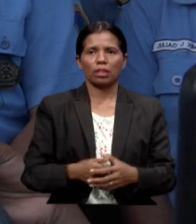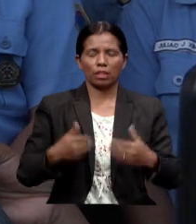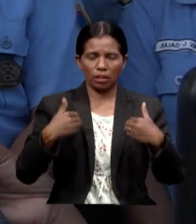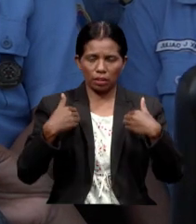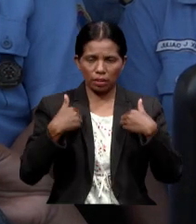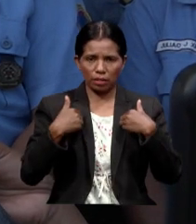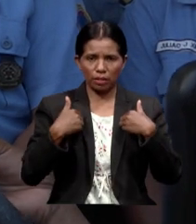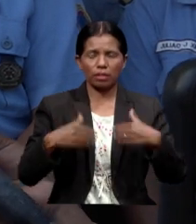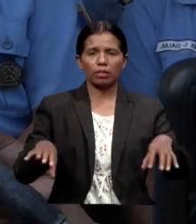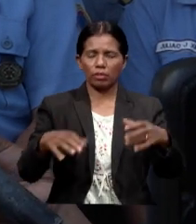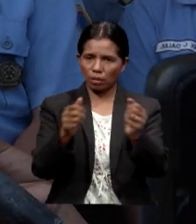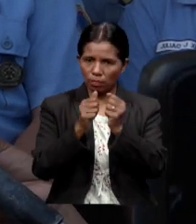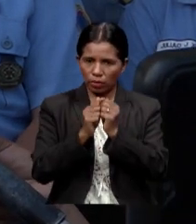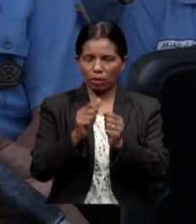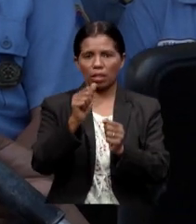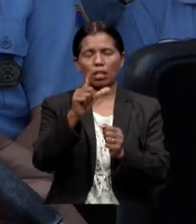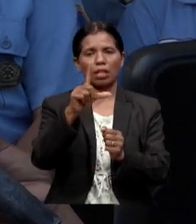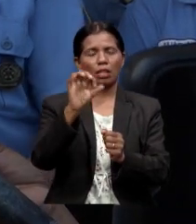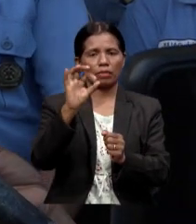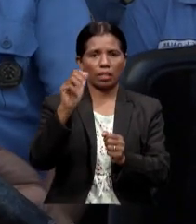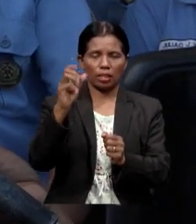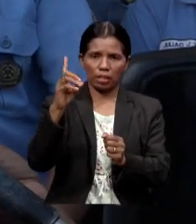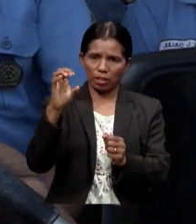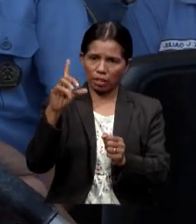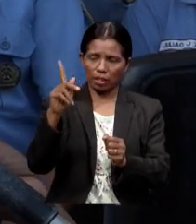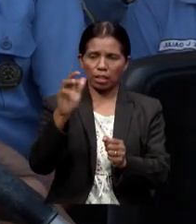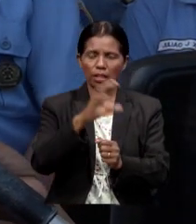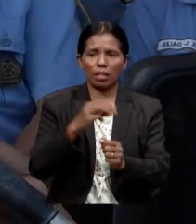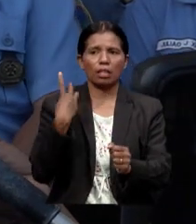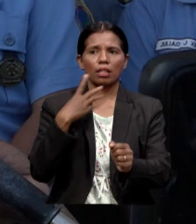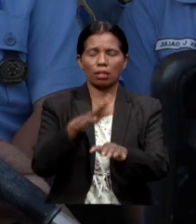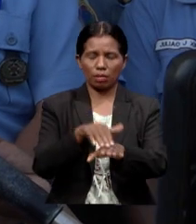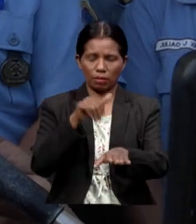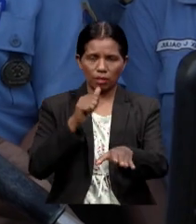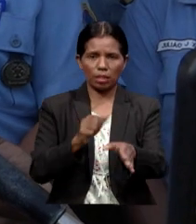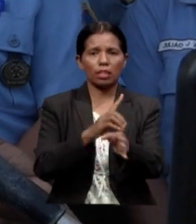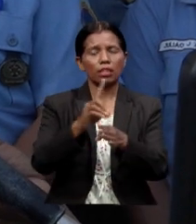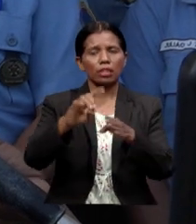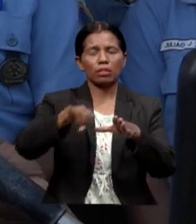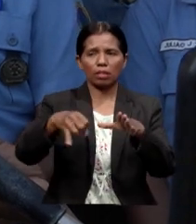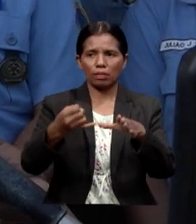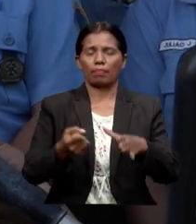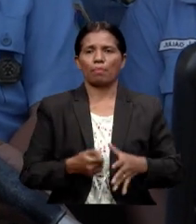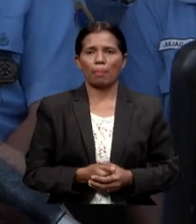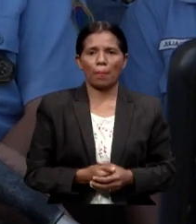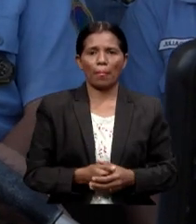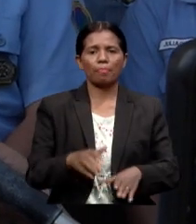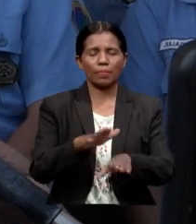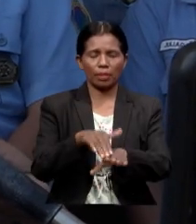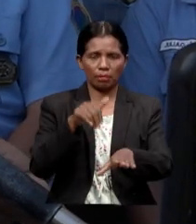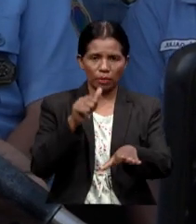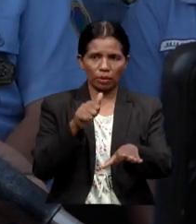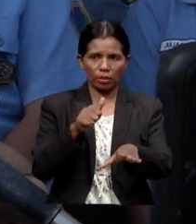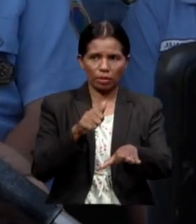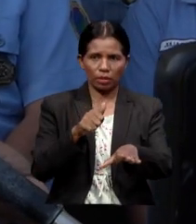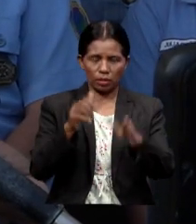da Correna Balfânica, a boa atenção que é a minha direção geral de serviços cooperativos, para bolo chamar a